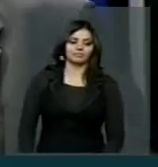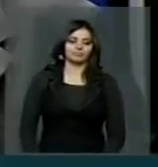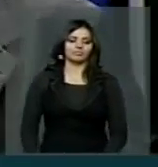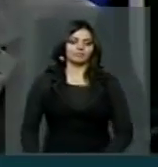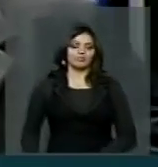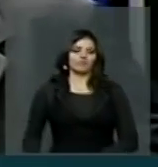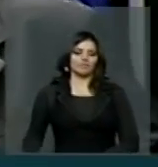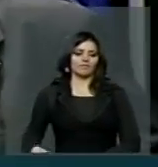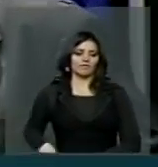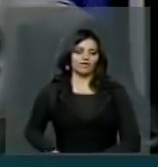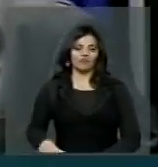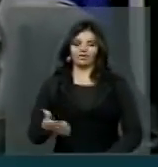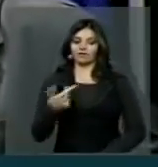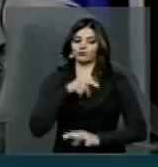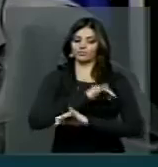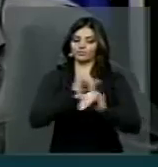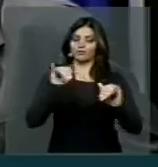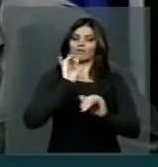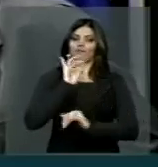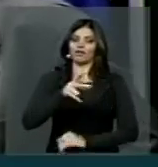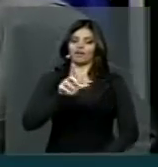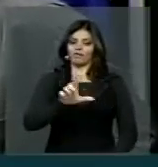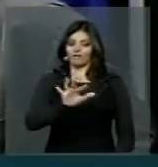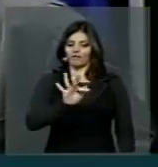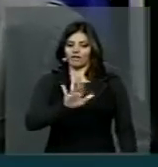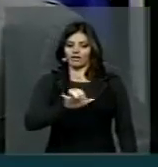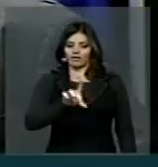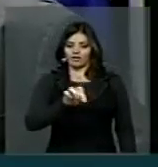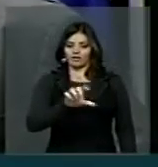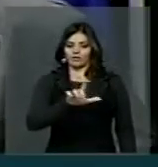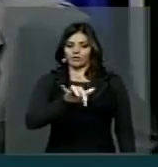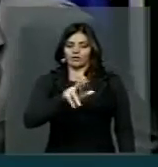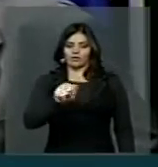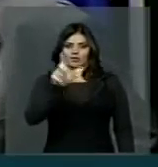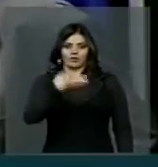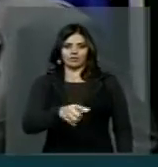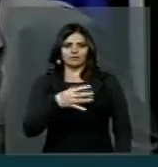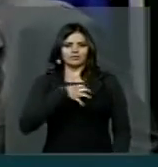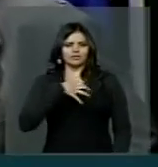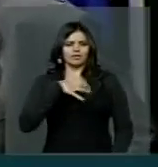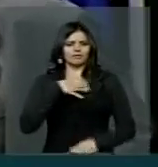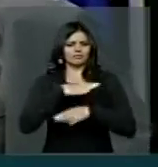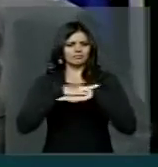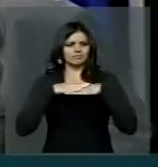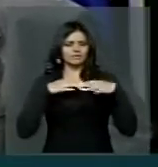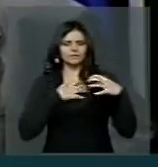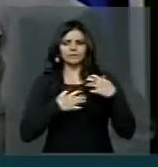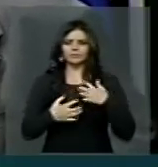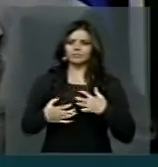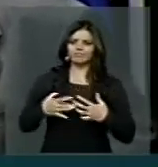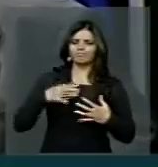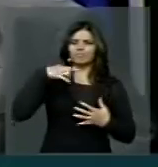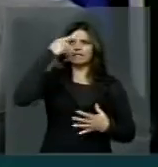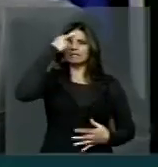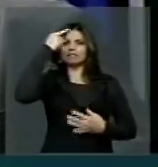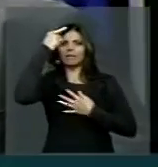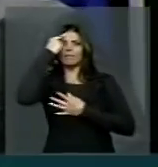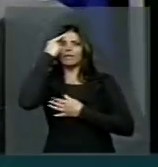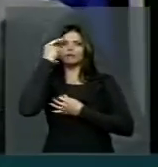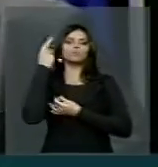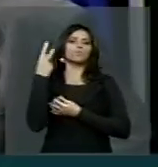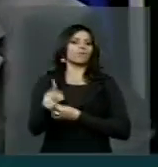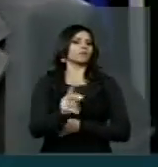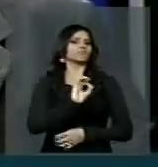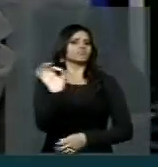eu gostaria só de dizer que Fernando Lira, na sua sensibilidade e inquietação, ele